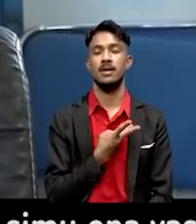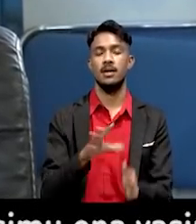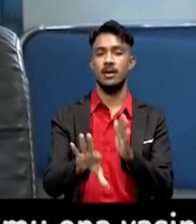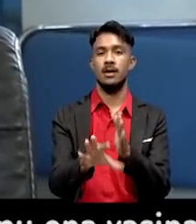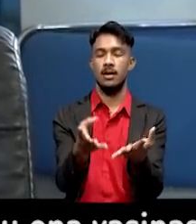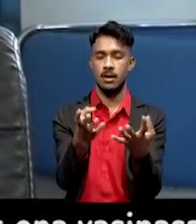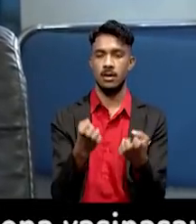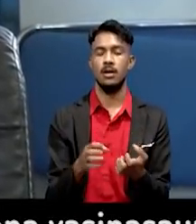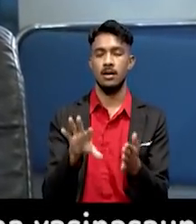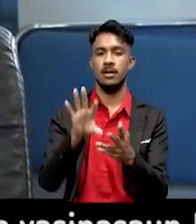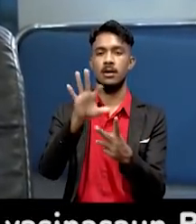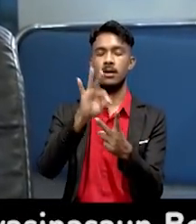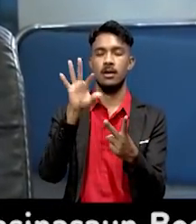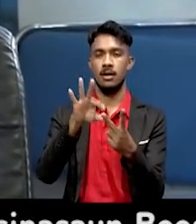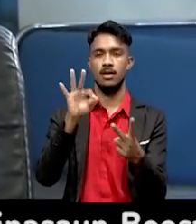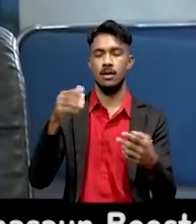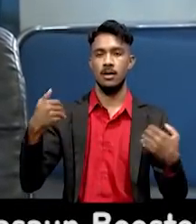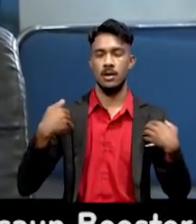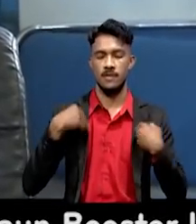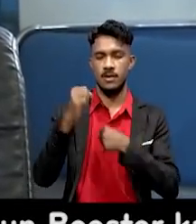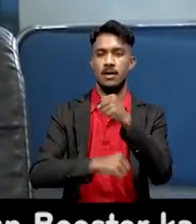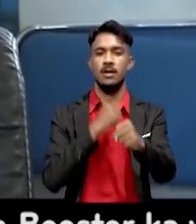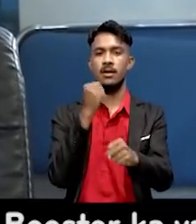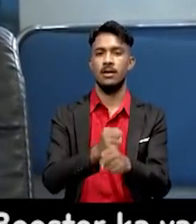iha tinang